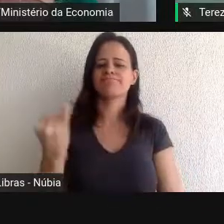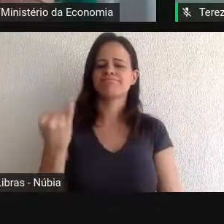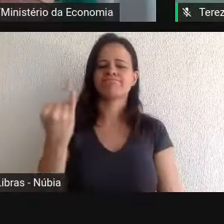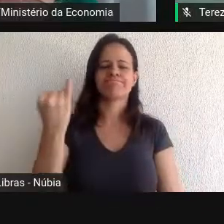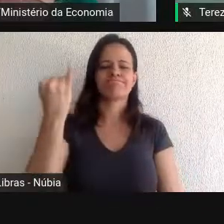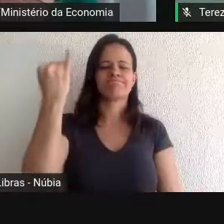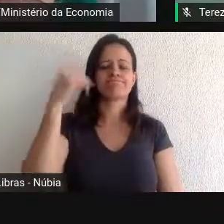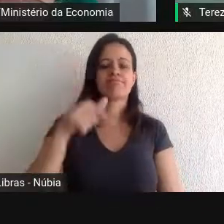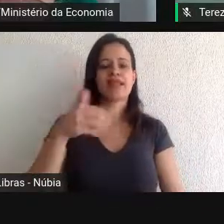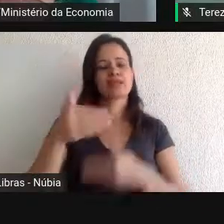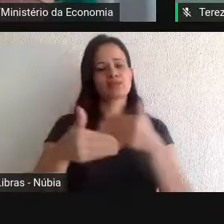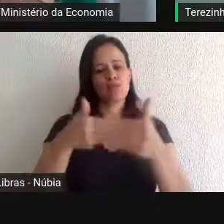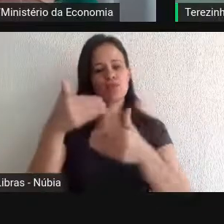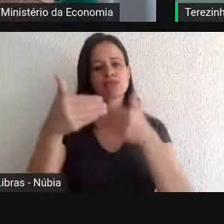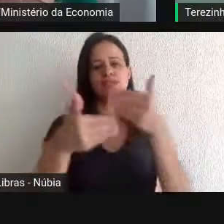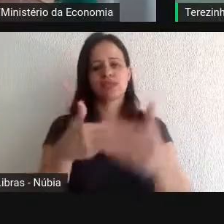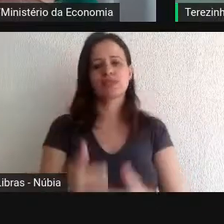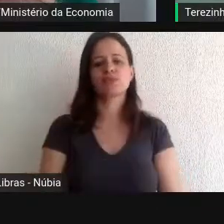esse processo, né?